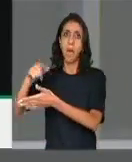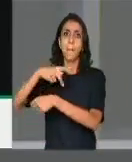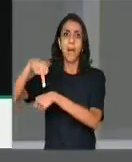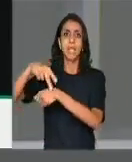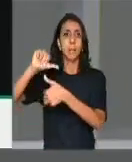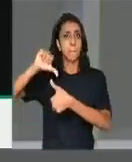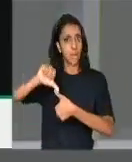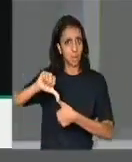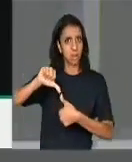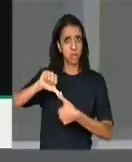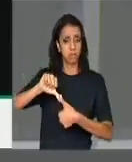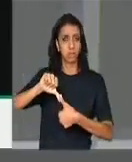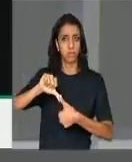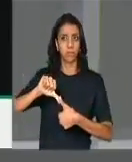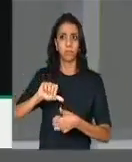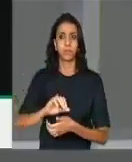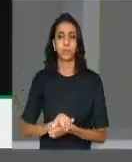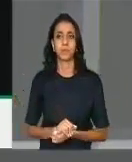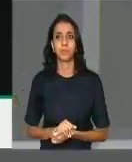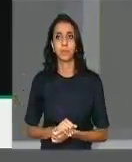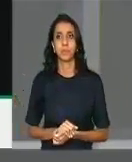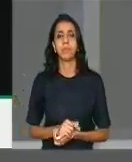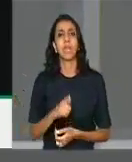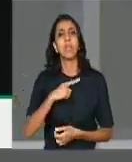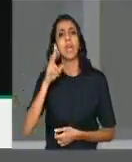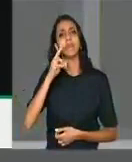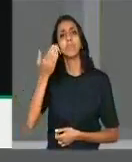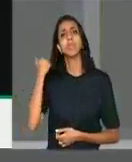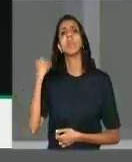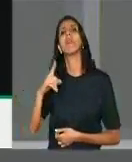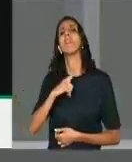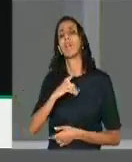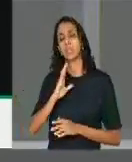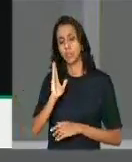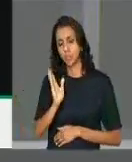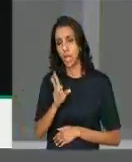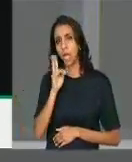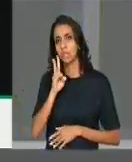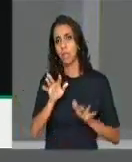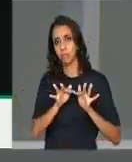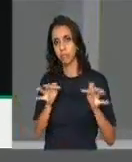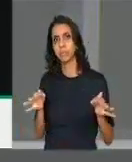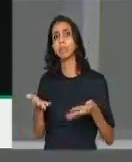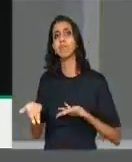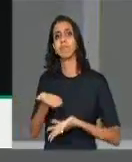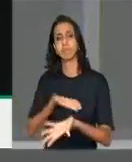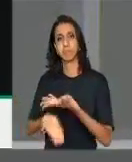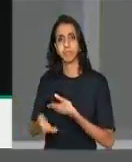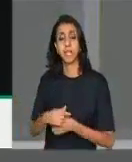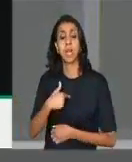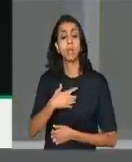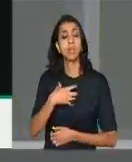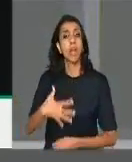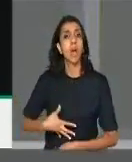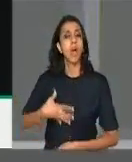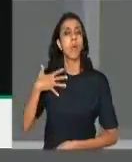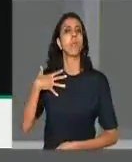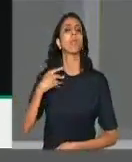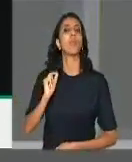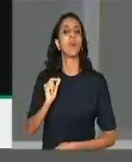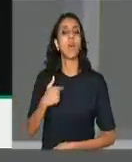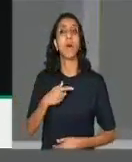relações históricas de solidariedade. Eu tenho a honra de ter